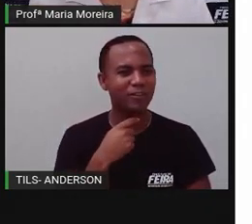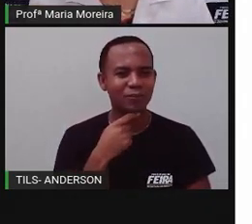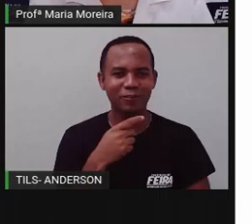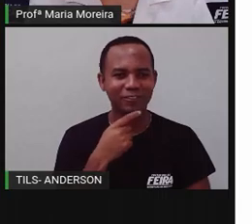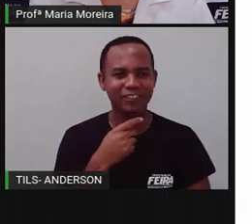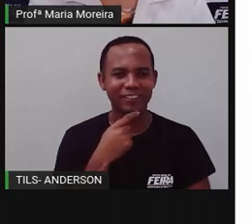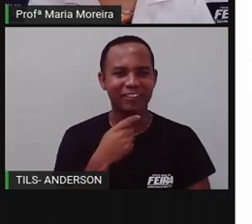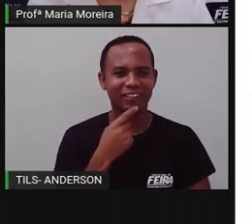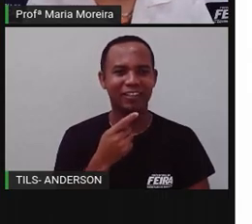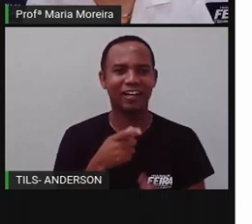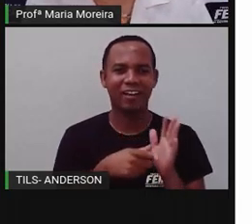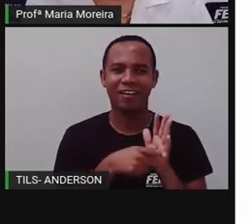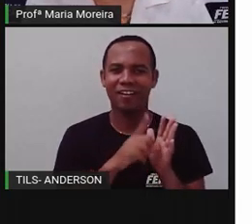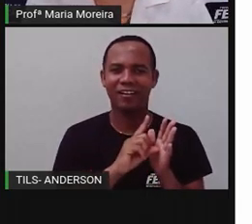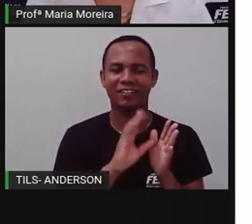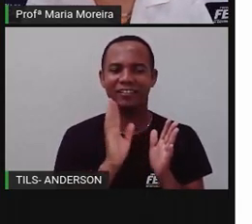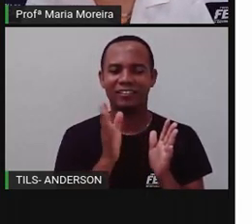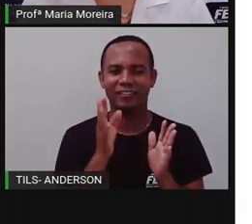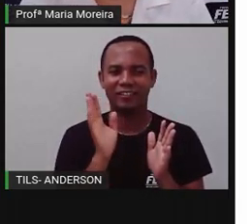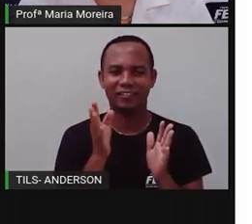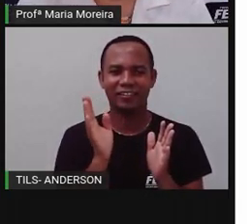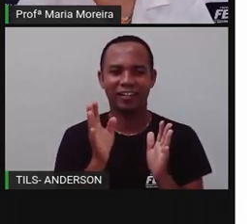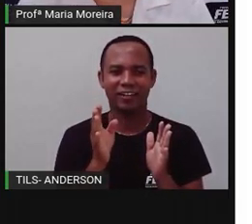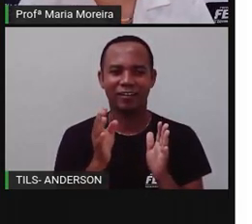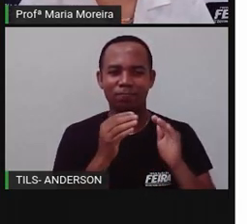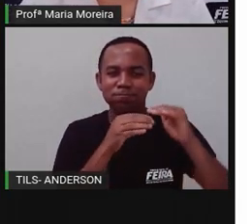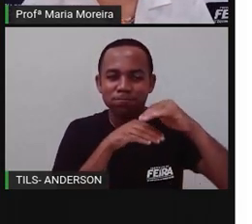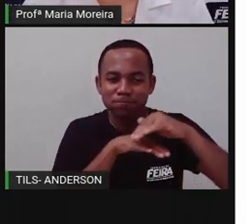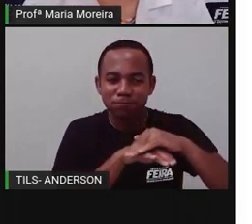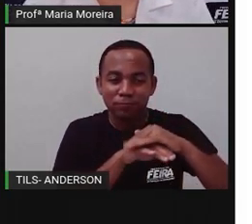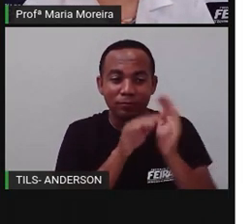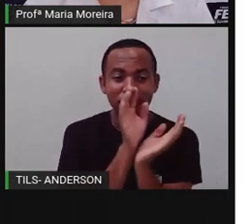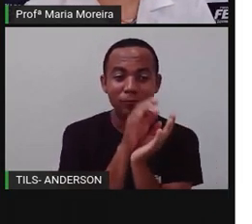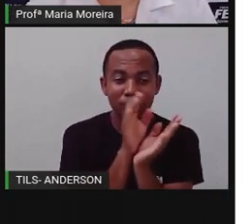de contas, eles já tinham dele bem guardadinho, né?